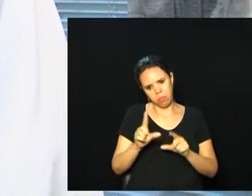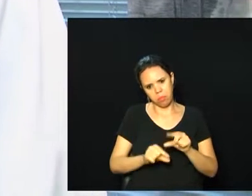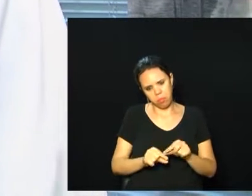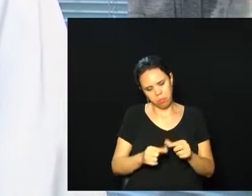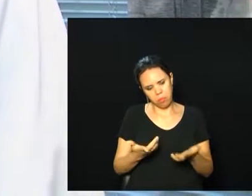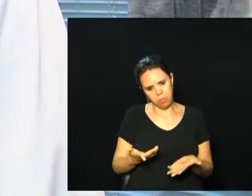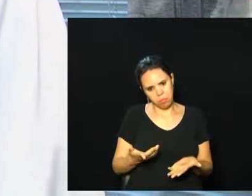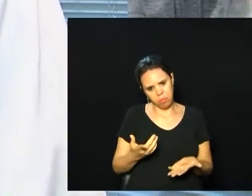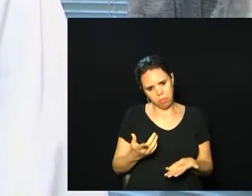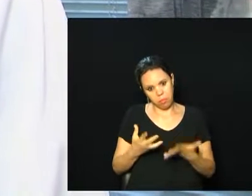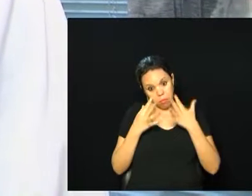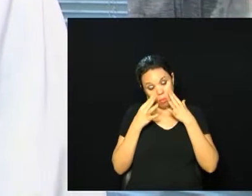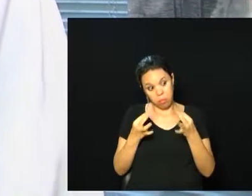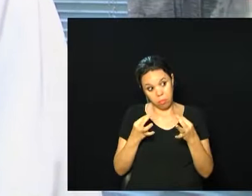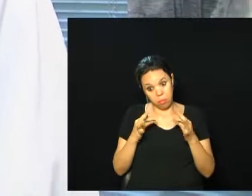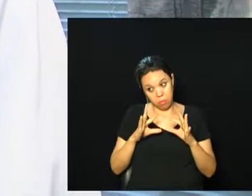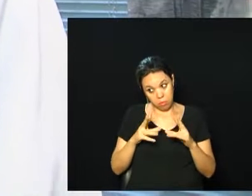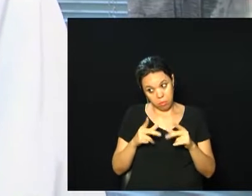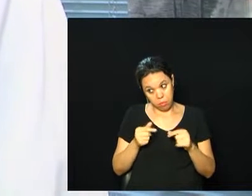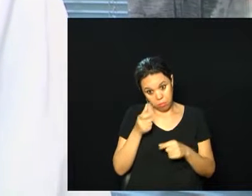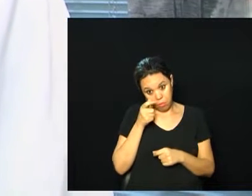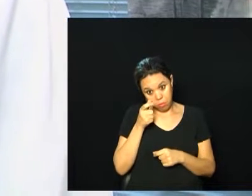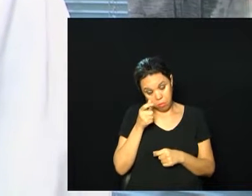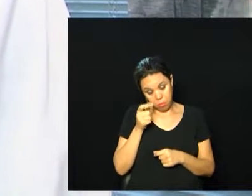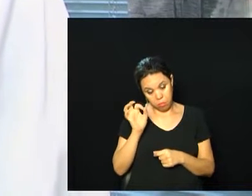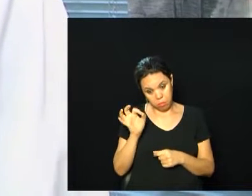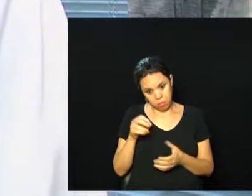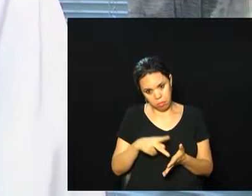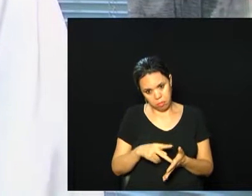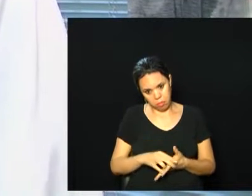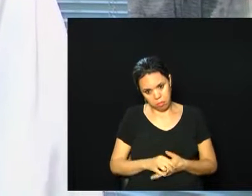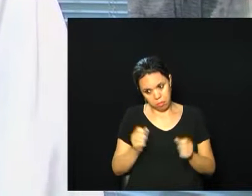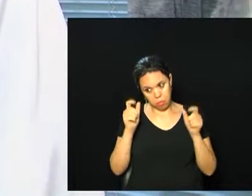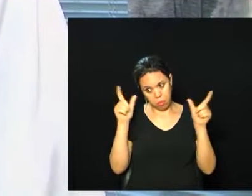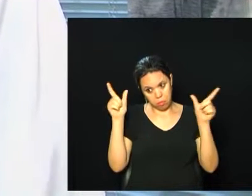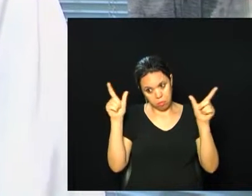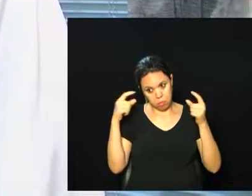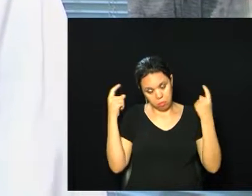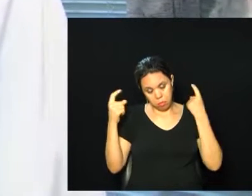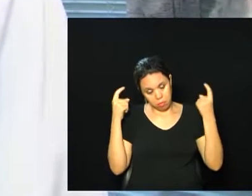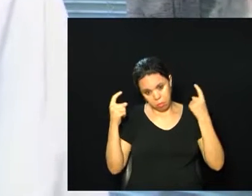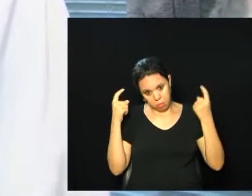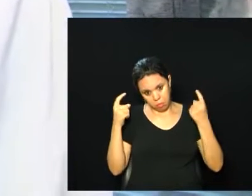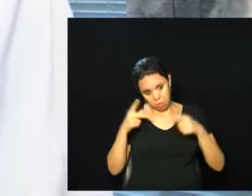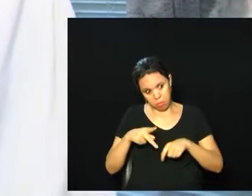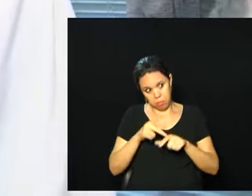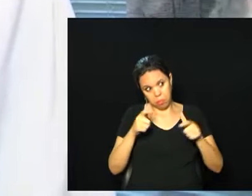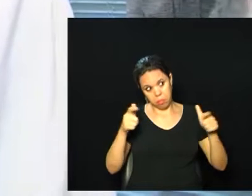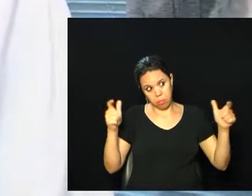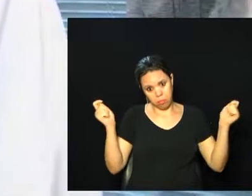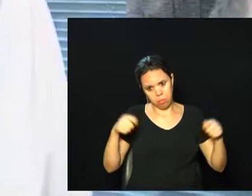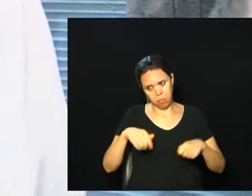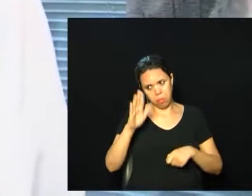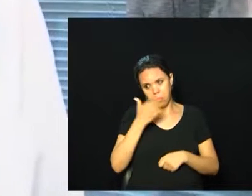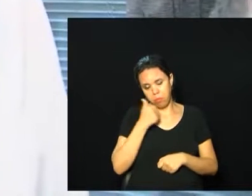algo certamente que chamou a atenção de todo mundo que está assistindo, né? Sim, é muito alarmante e num país tão grande a gente poderia